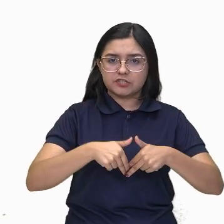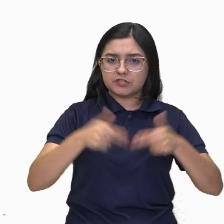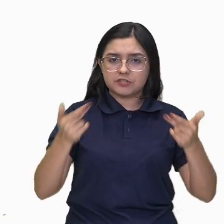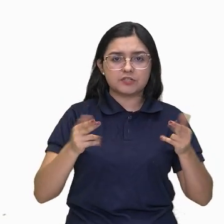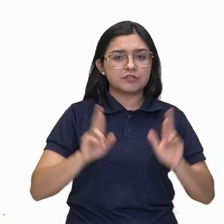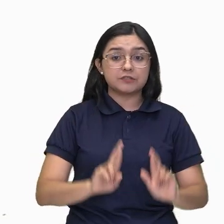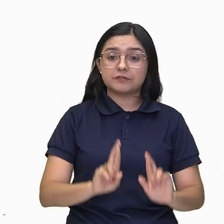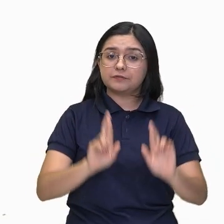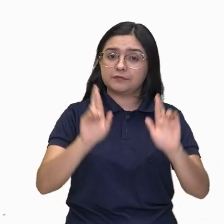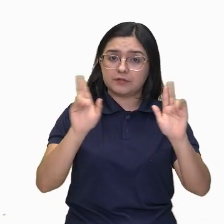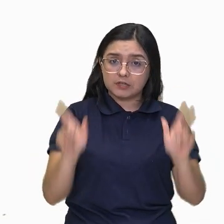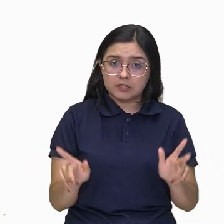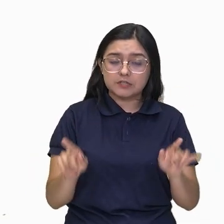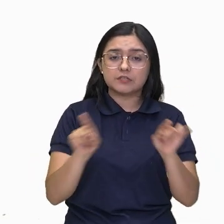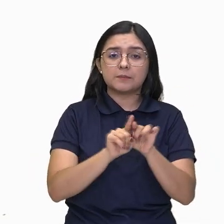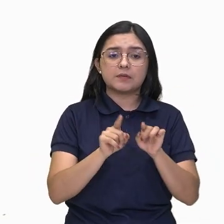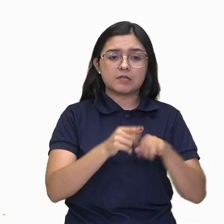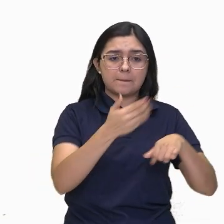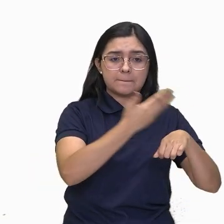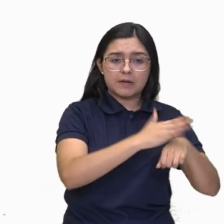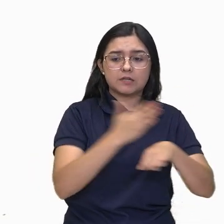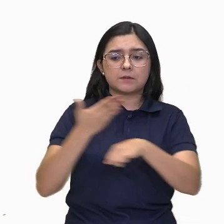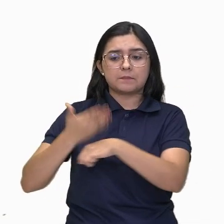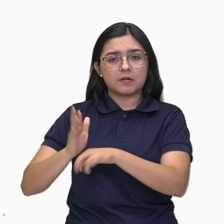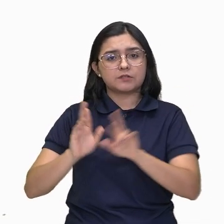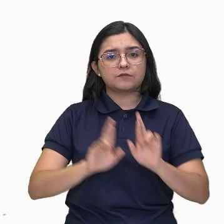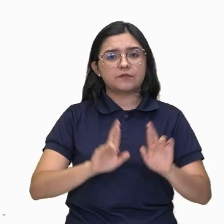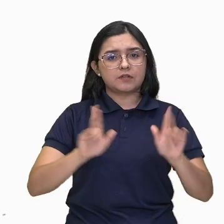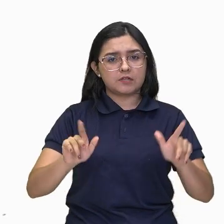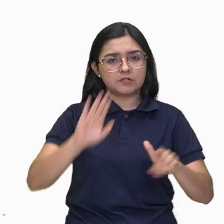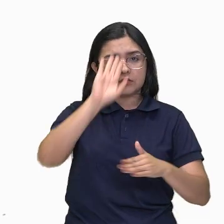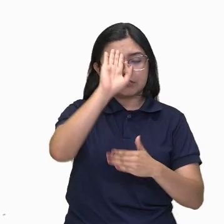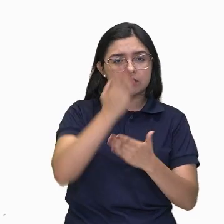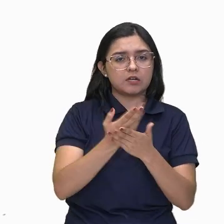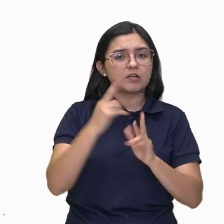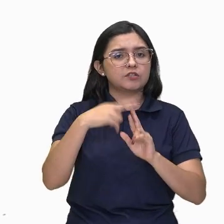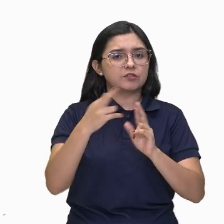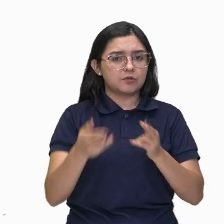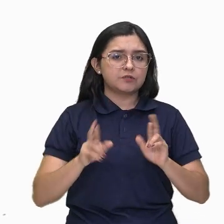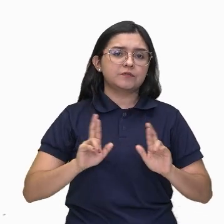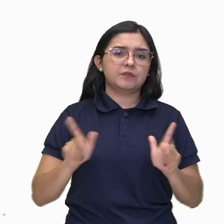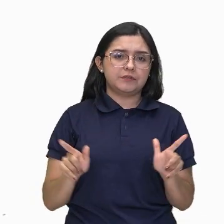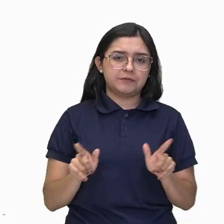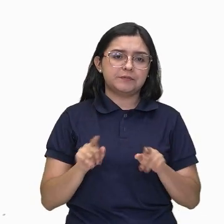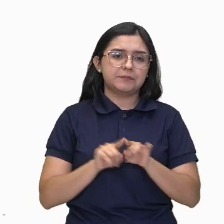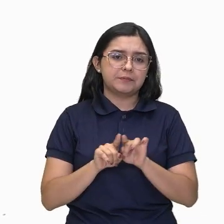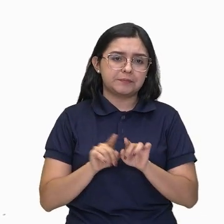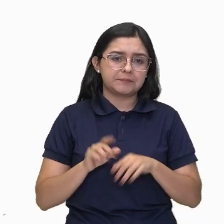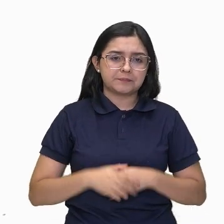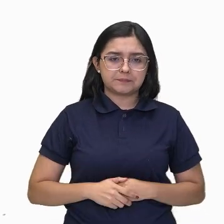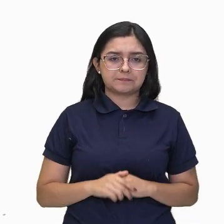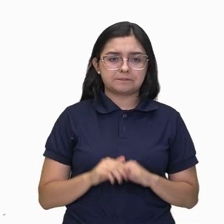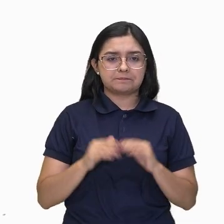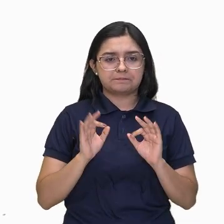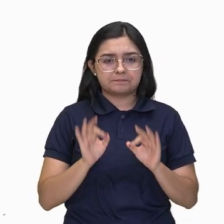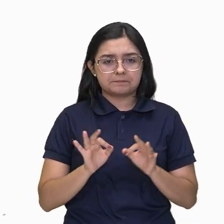com suas práticas, as suas crenças, a sua religiosidade, não é isso? Muito bem, então vamos